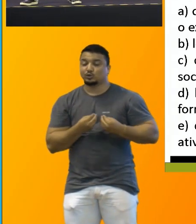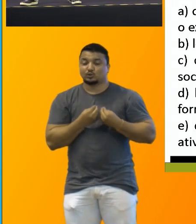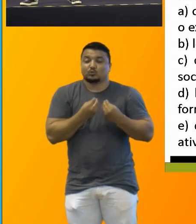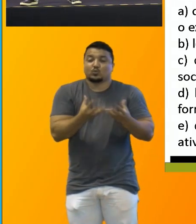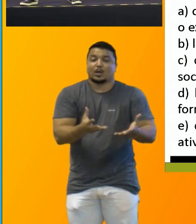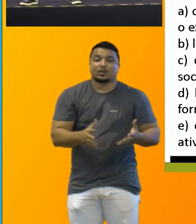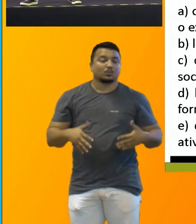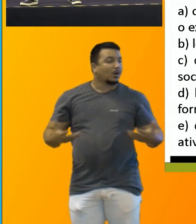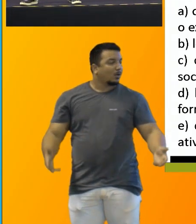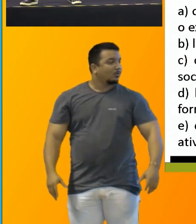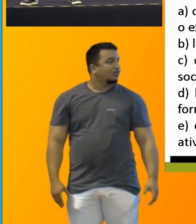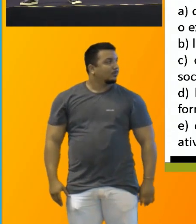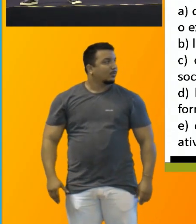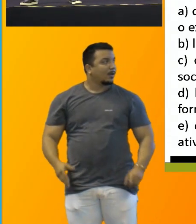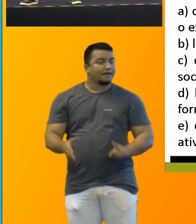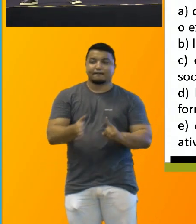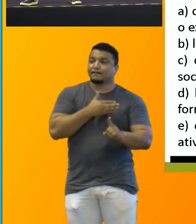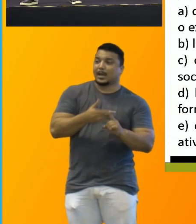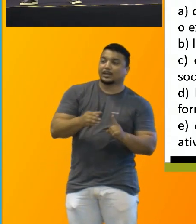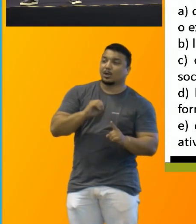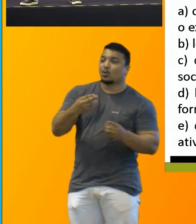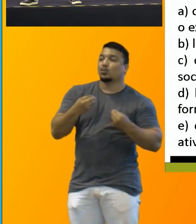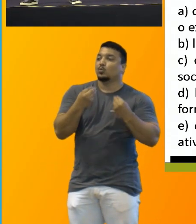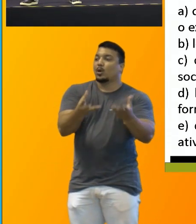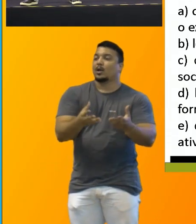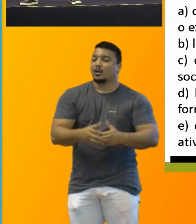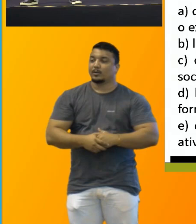que você acha? Bater ou doar?